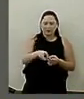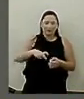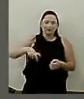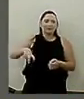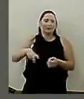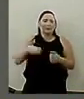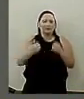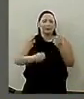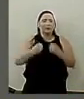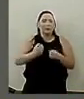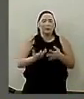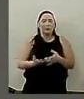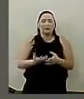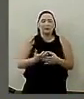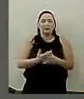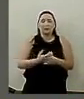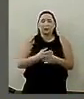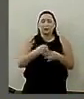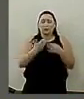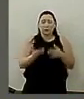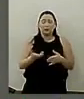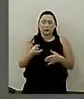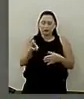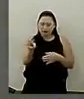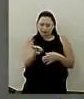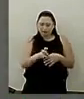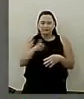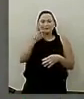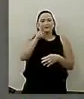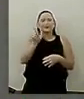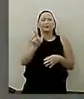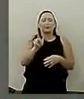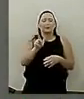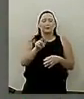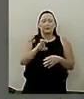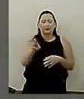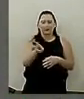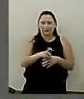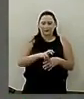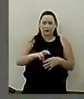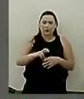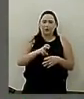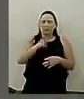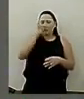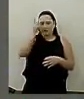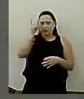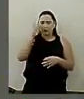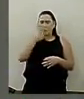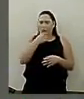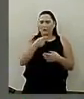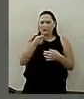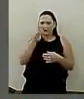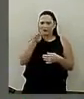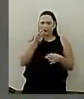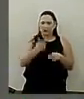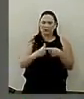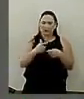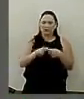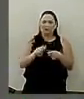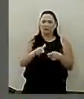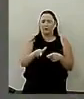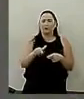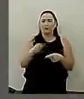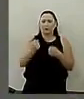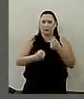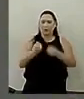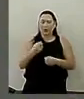fazenda e sair com o carro. Então nós saímos. Enquanto o irmão comentava do problema da marcha, do